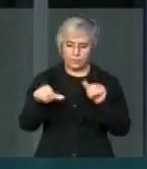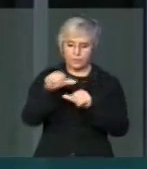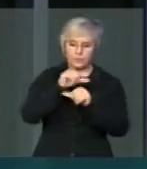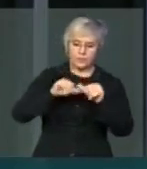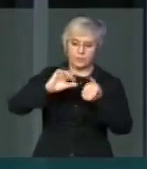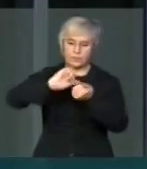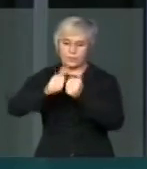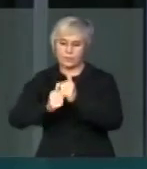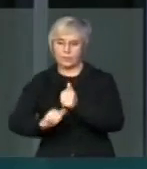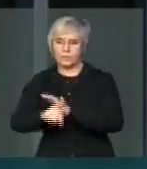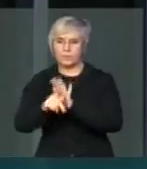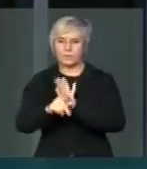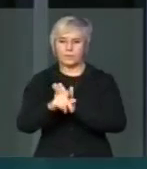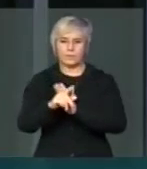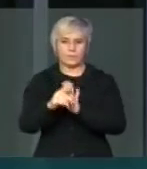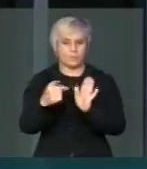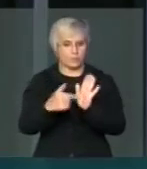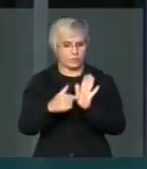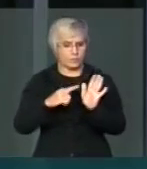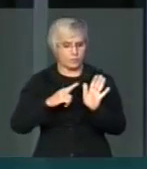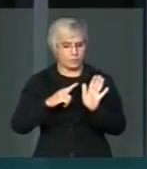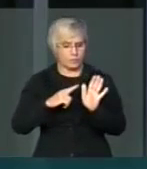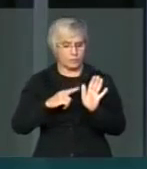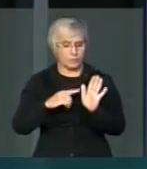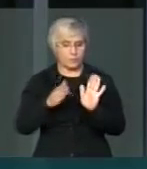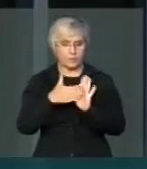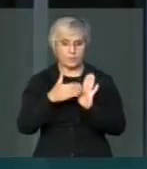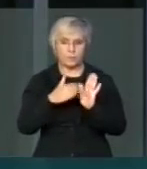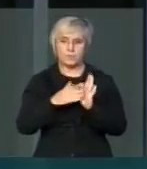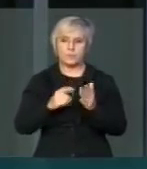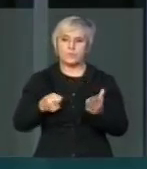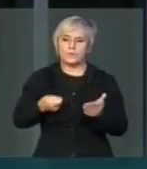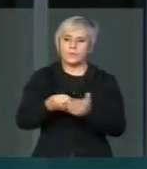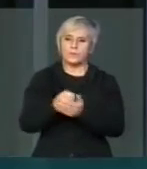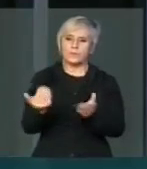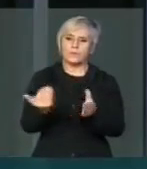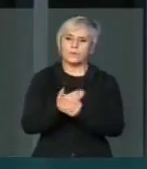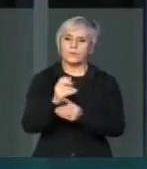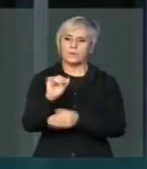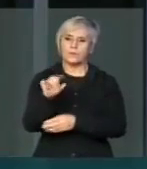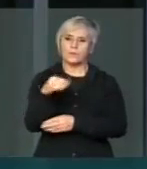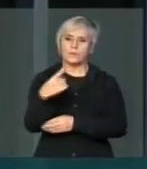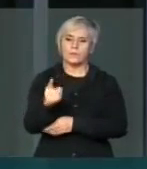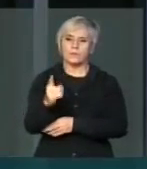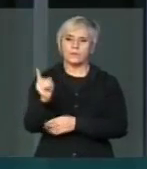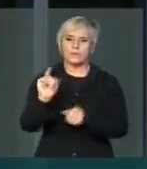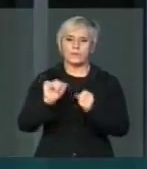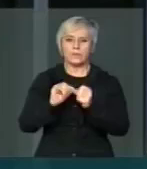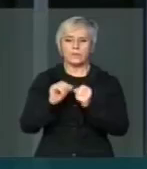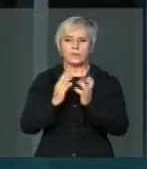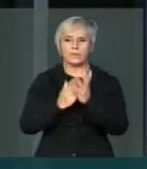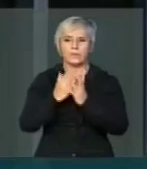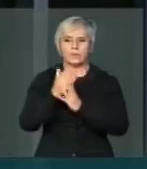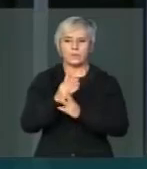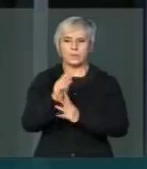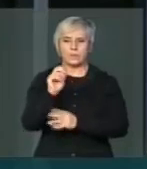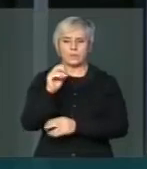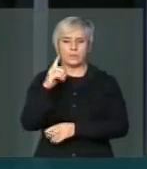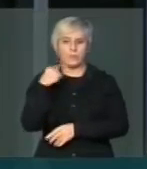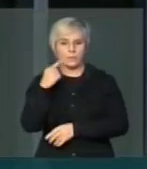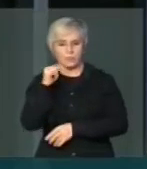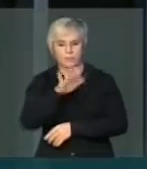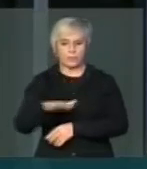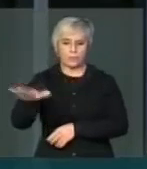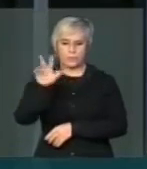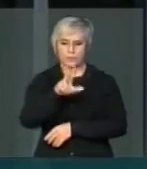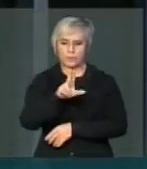ser feita no procedimento. Julgamos que a propositura da ação deve ser feita pela Advocacia Geral da União, conforme